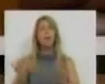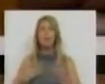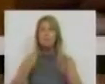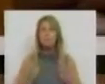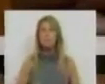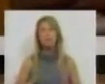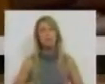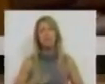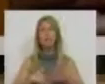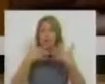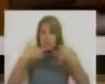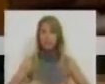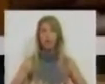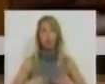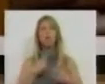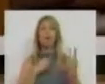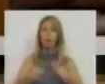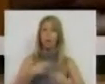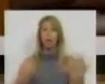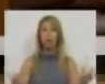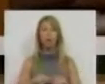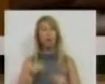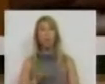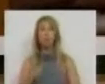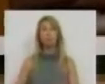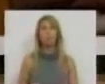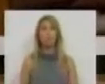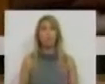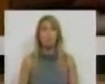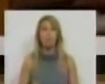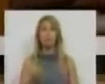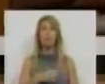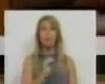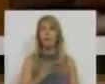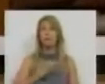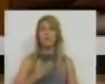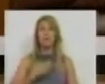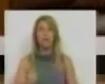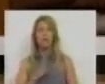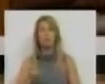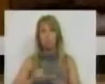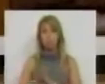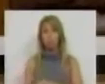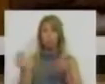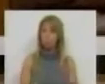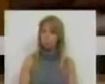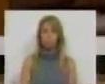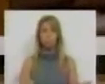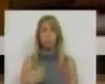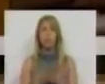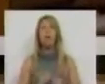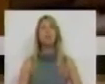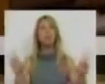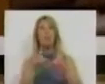sério e crítico, coisa que não nos é proposta hoje pelo PSD e pelo CDS. O projeto que nos apresentam não traz nada de novo,